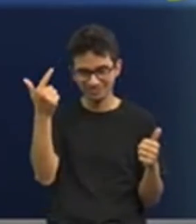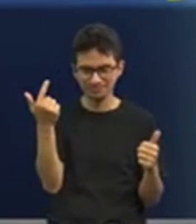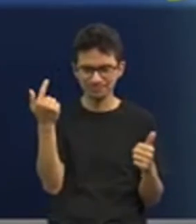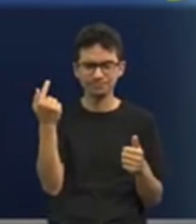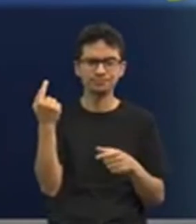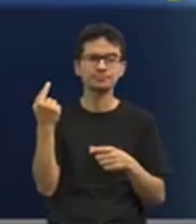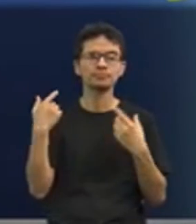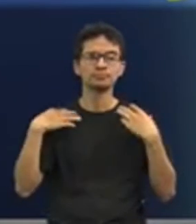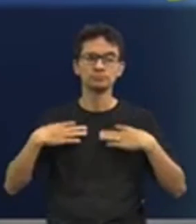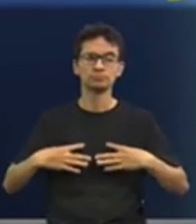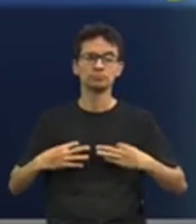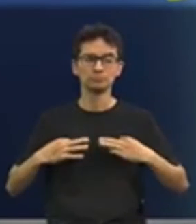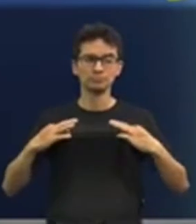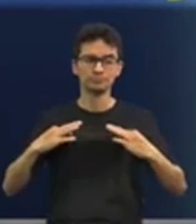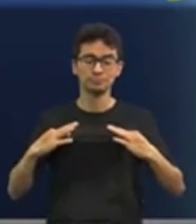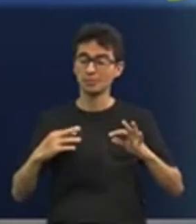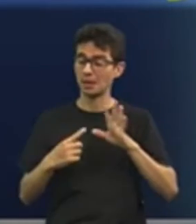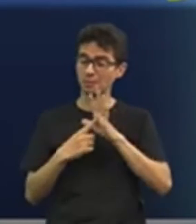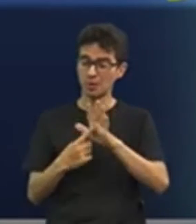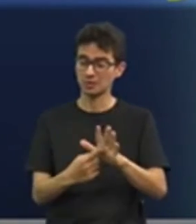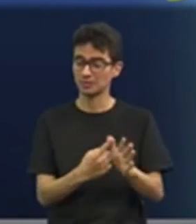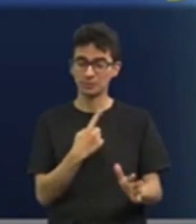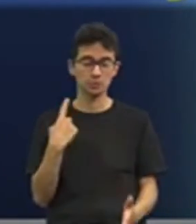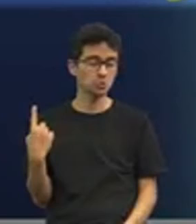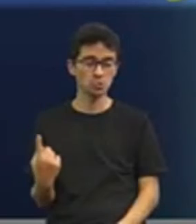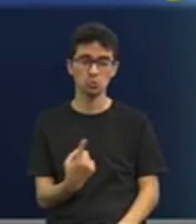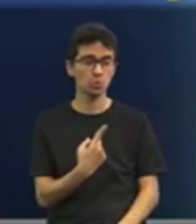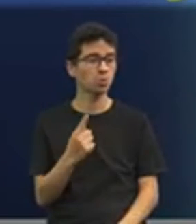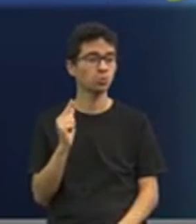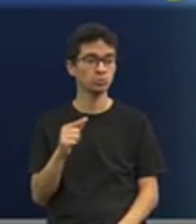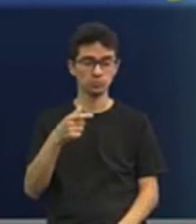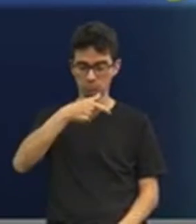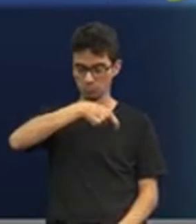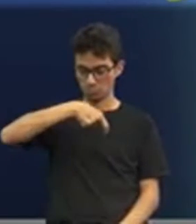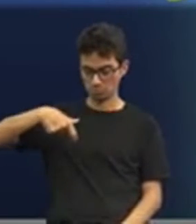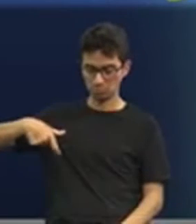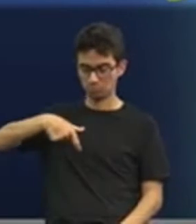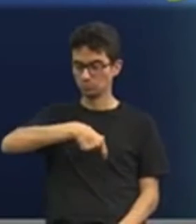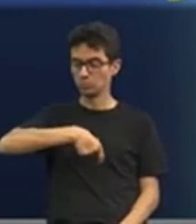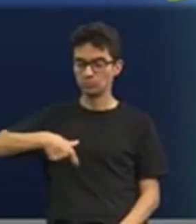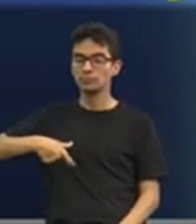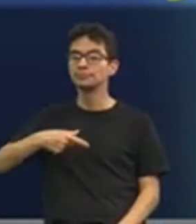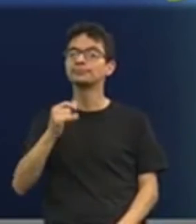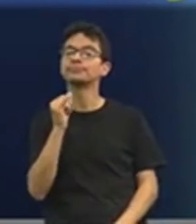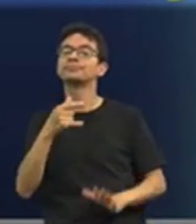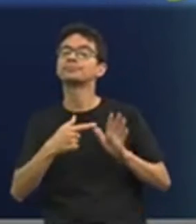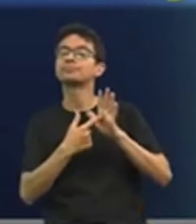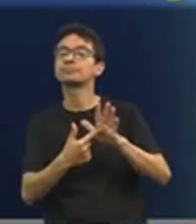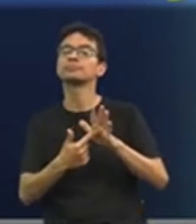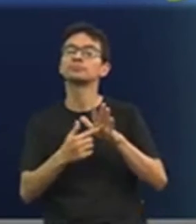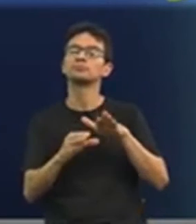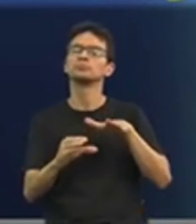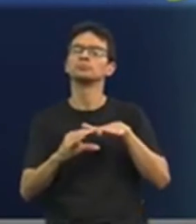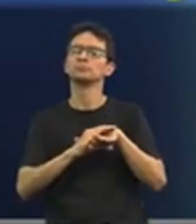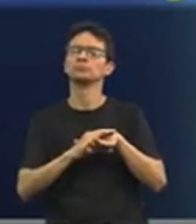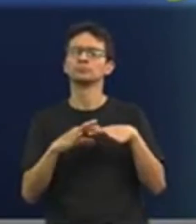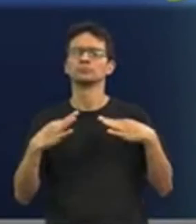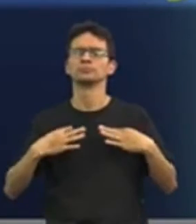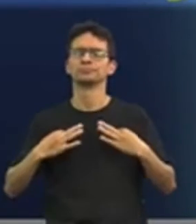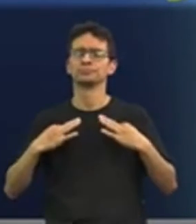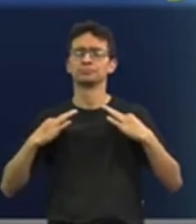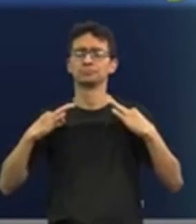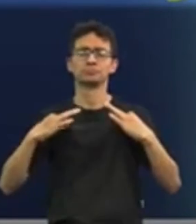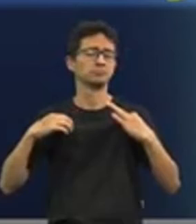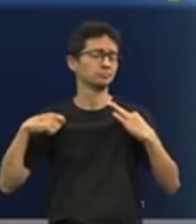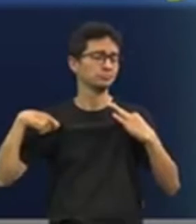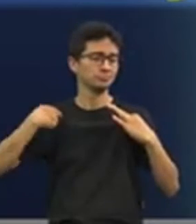a camiseta dela também traz para gente duas tiras né remetendo tanto na chuteira quanto a camiseta